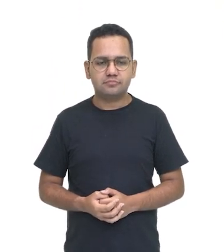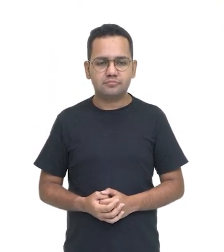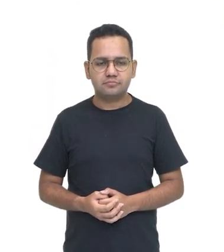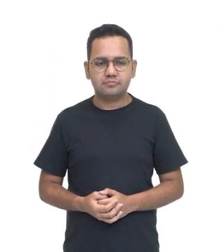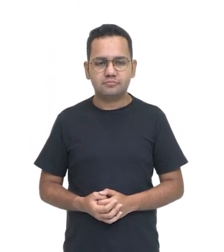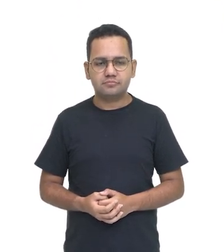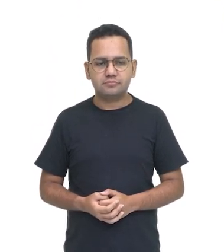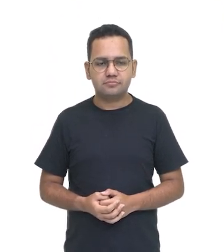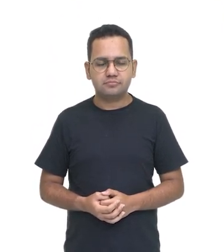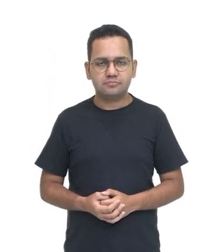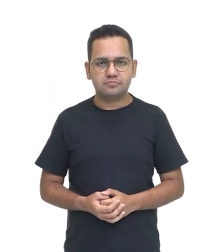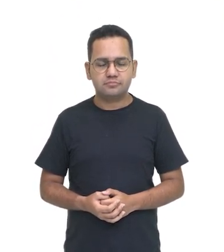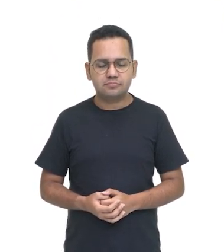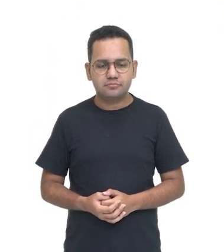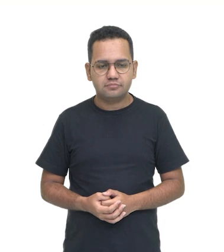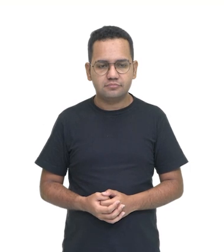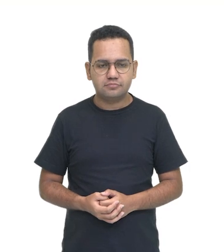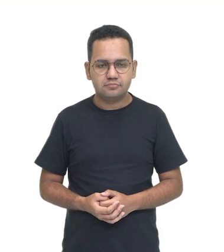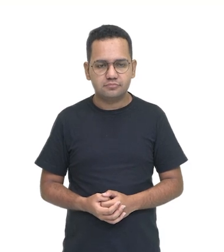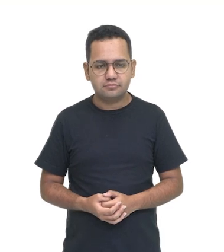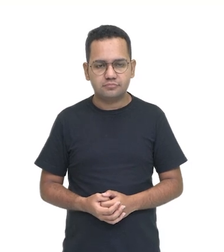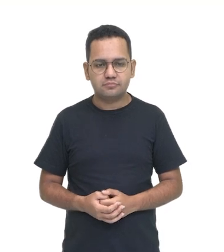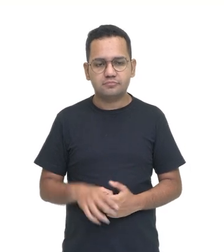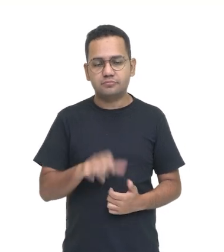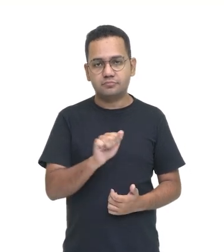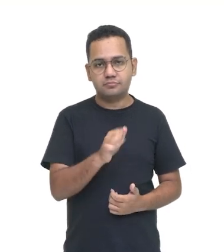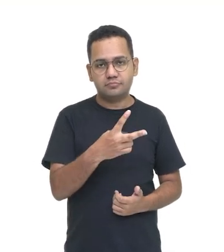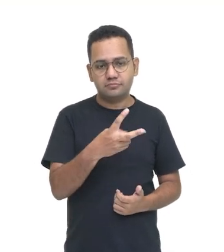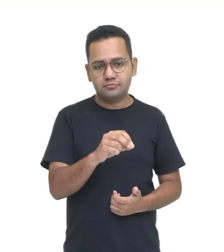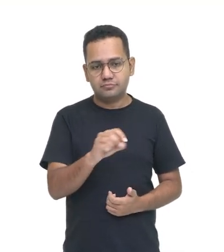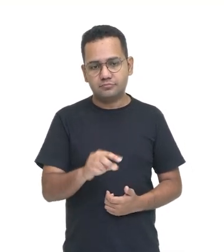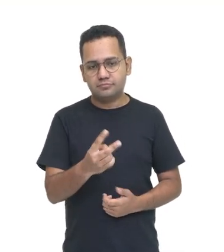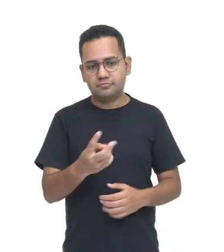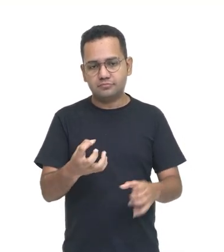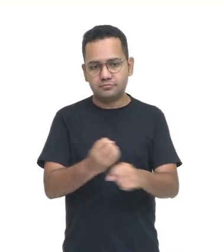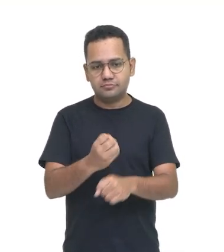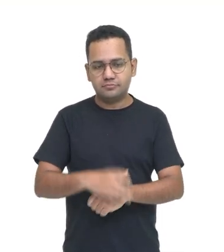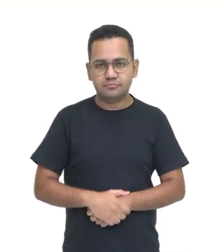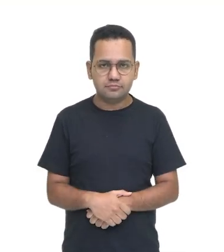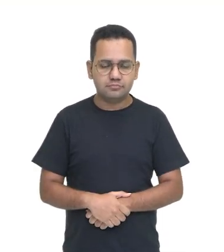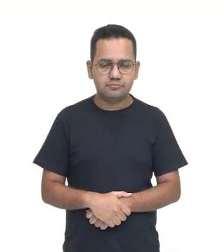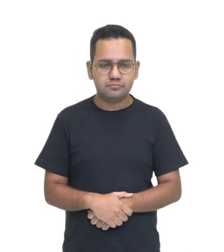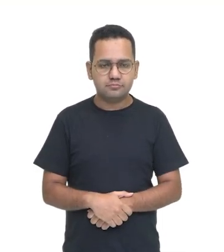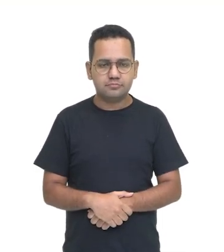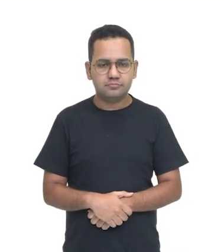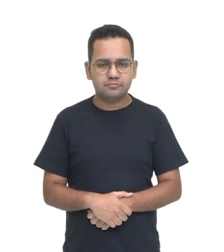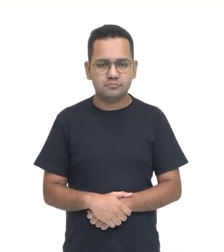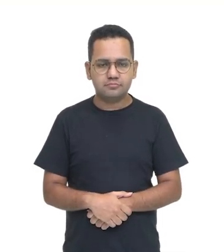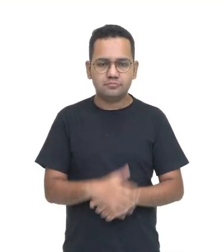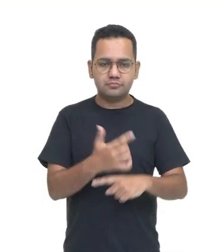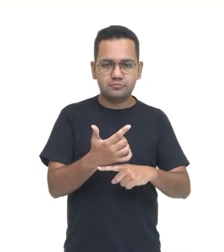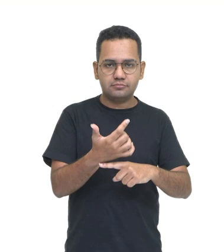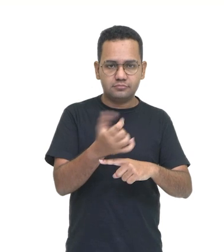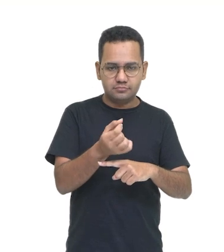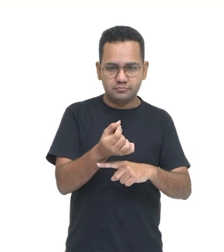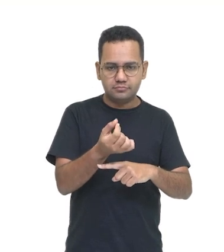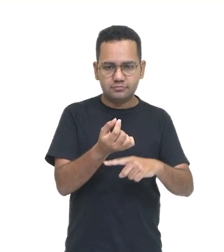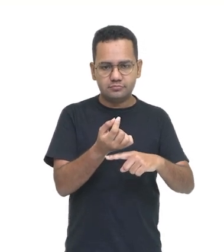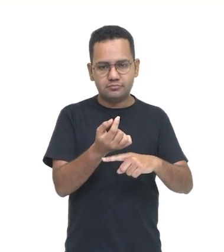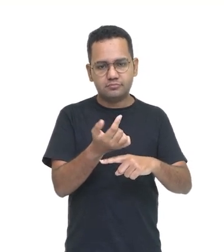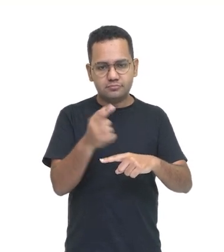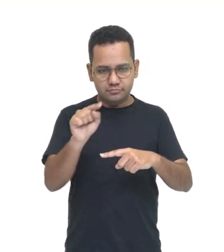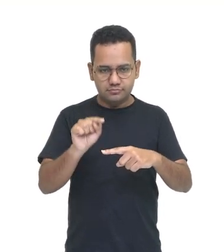ganhar um espaço aqui. Arranjo de 20 tomado de 2 a 2 é igual a